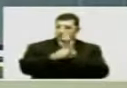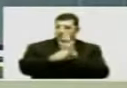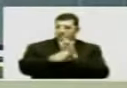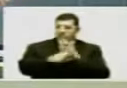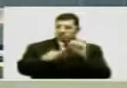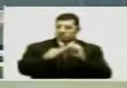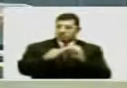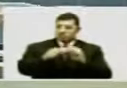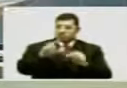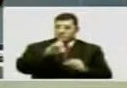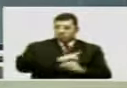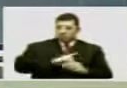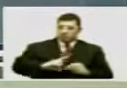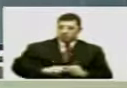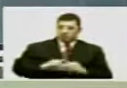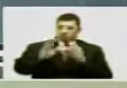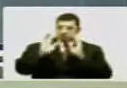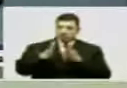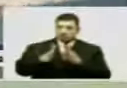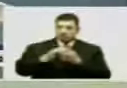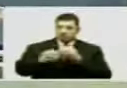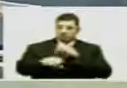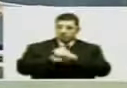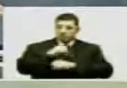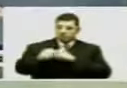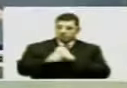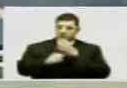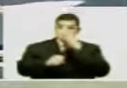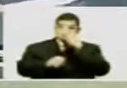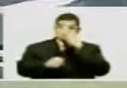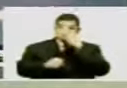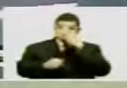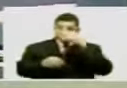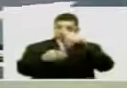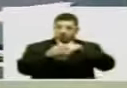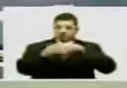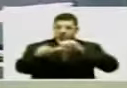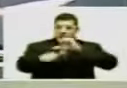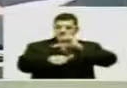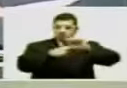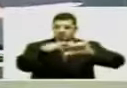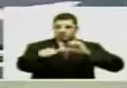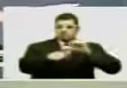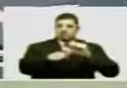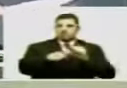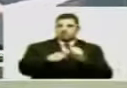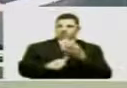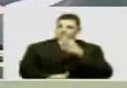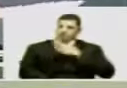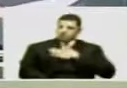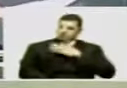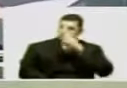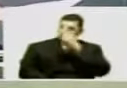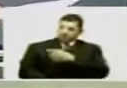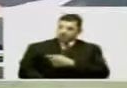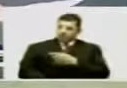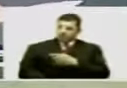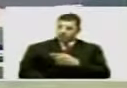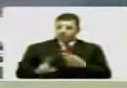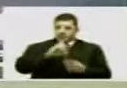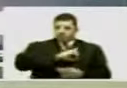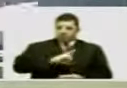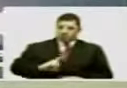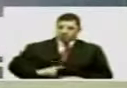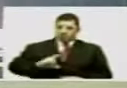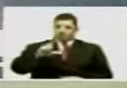Assembleia Legislativa, deputado Zé Ricardo, aprovou este ano com o voto contrário meu, de Vossa Excelência e do deputado